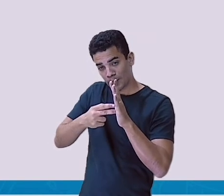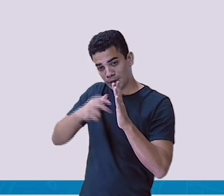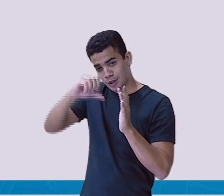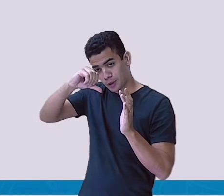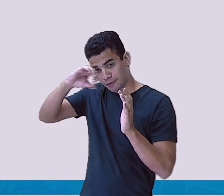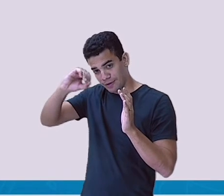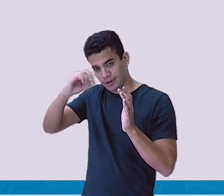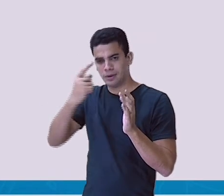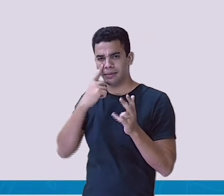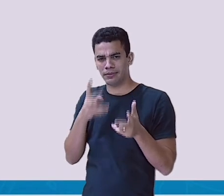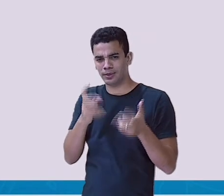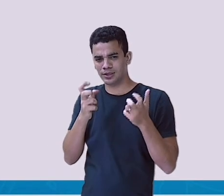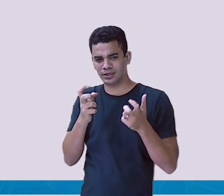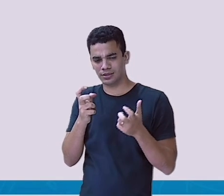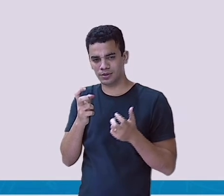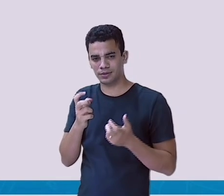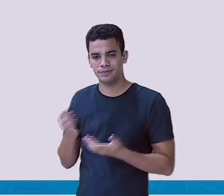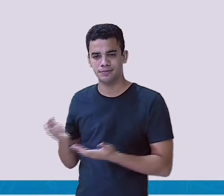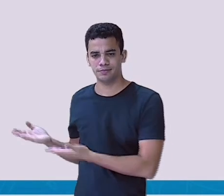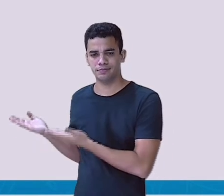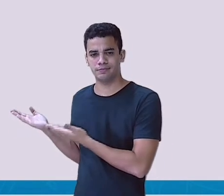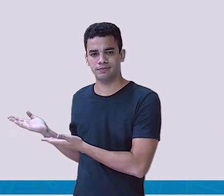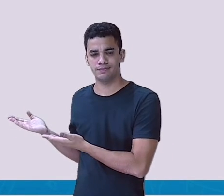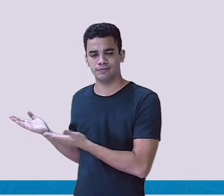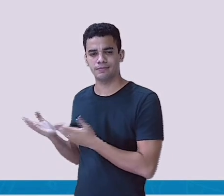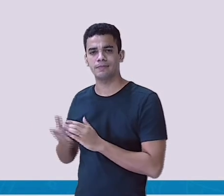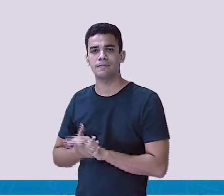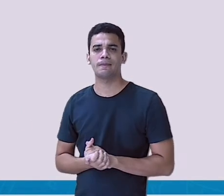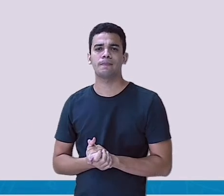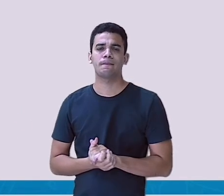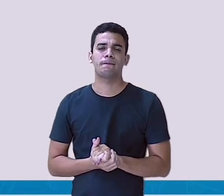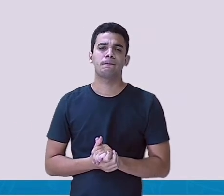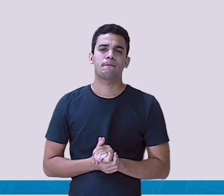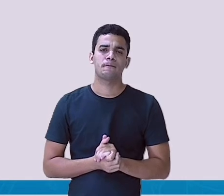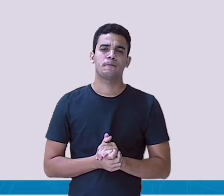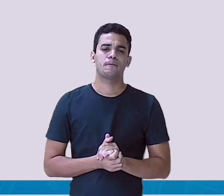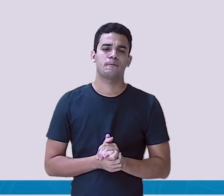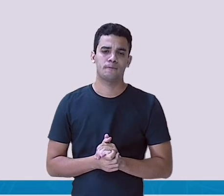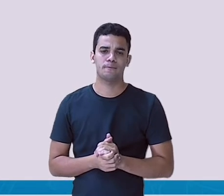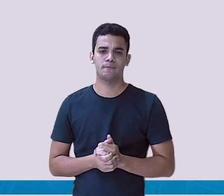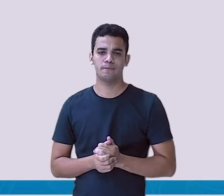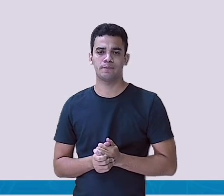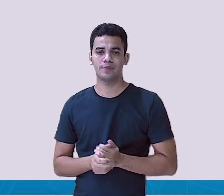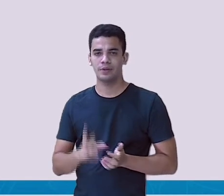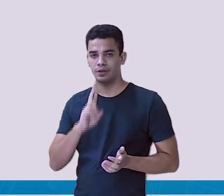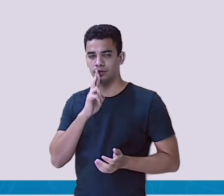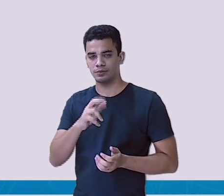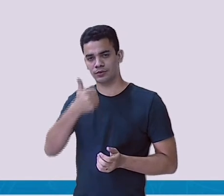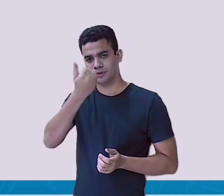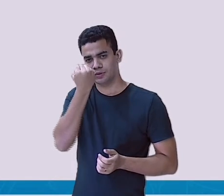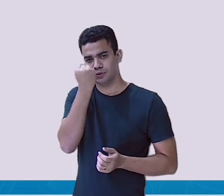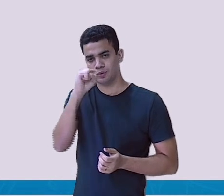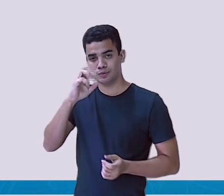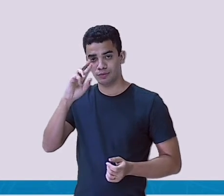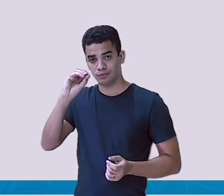90 mais 60 mais x é igual a 180.